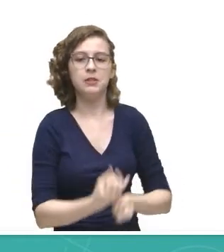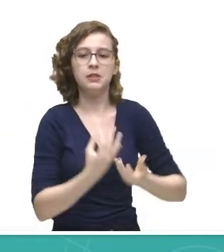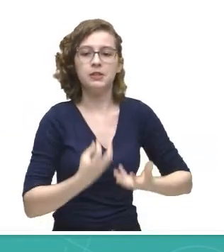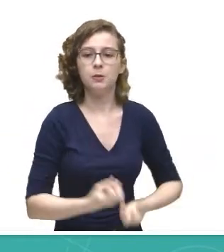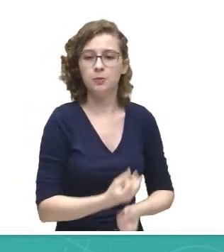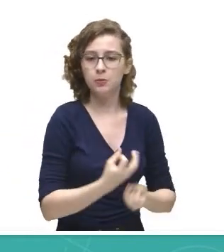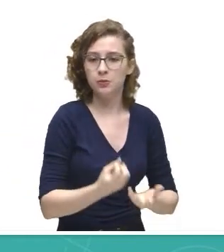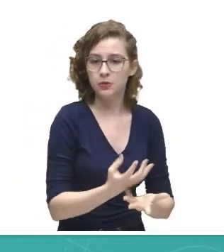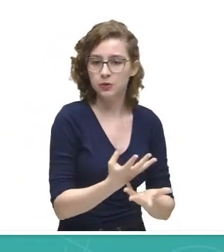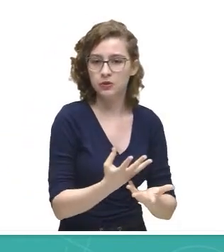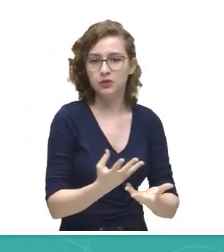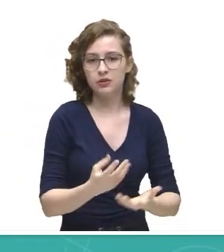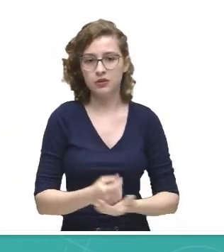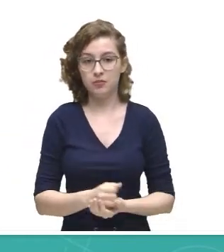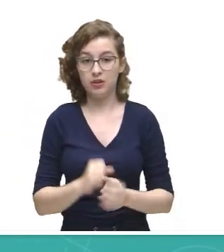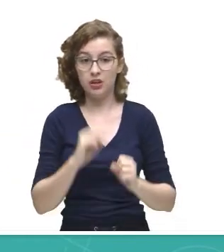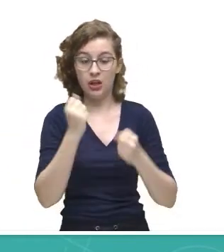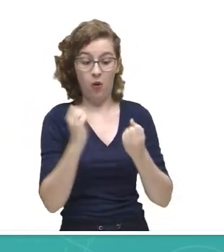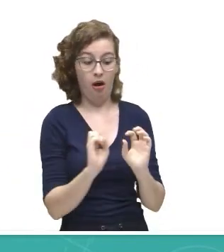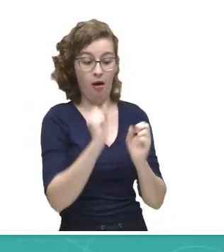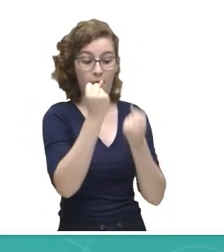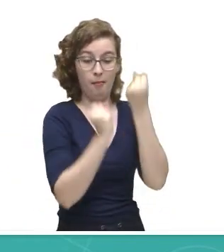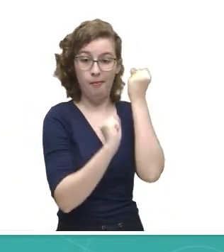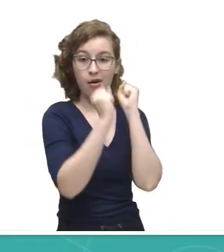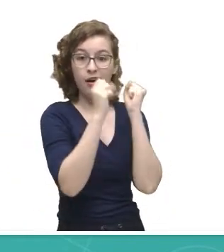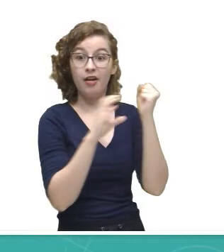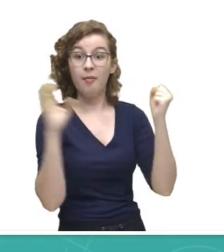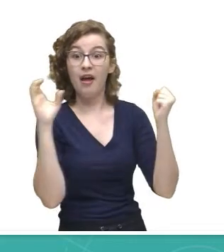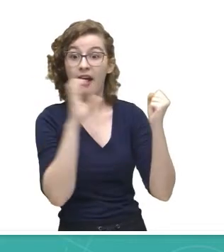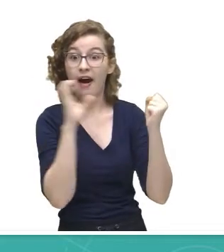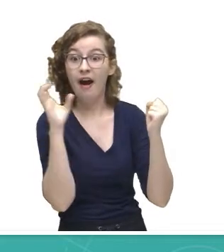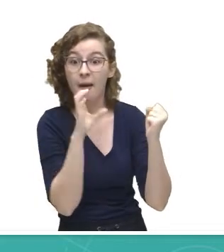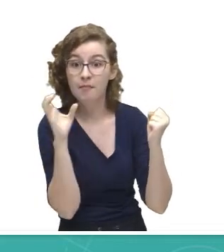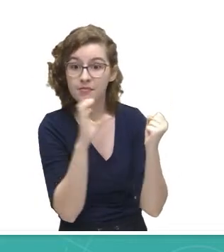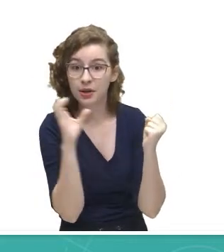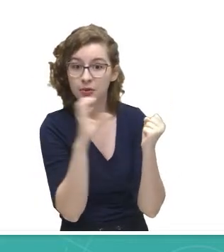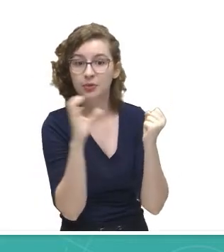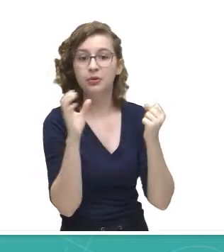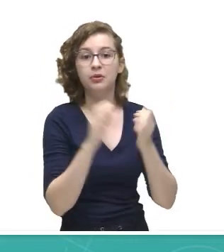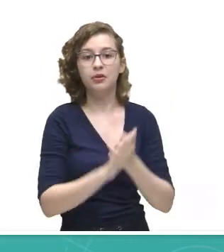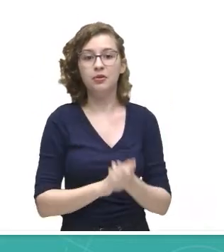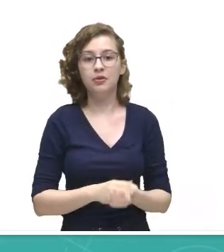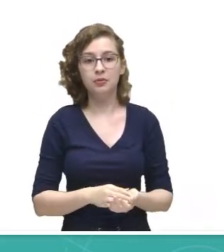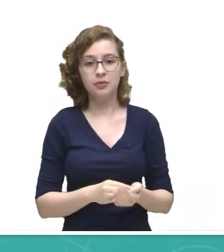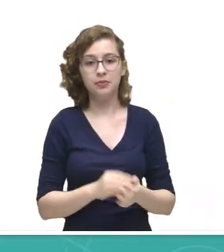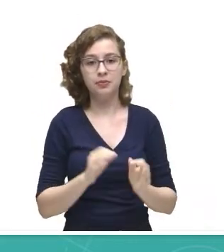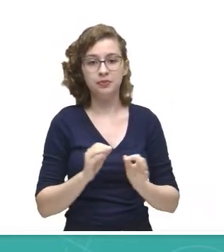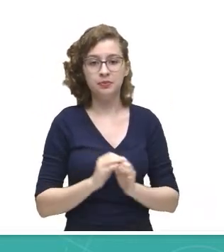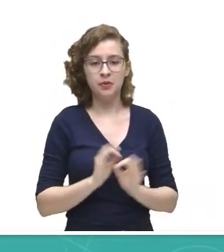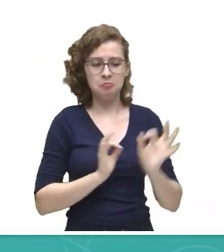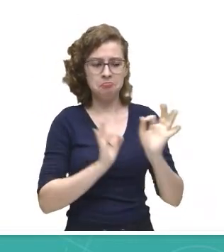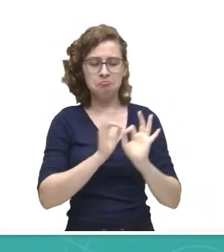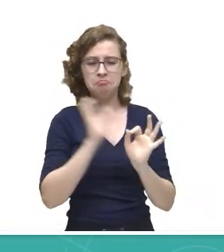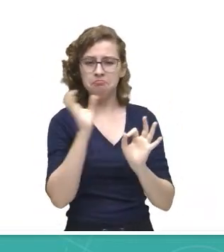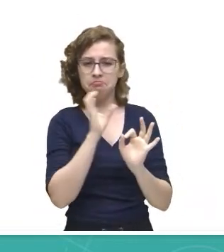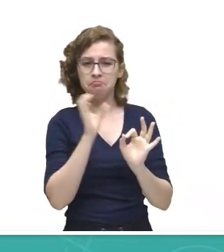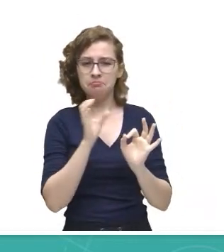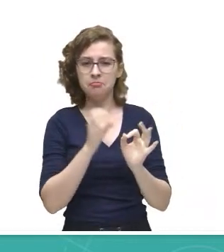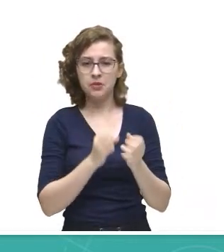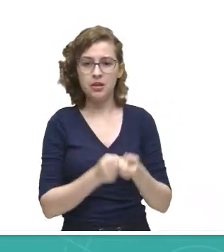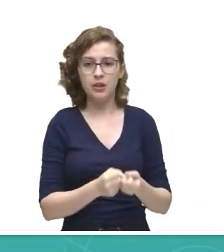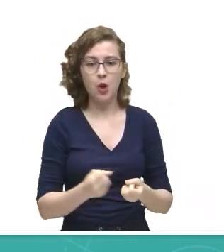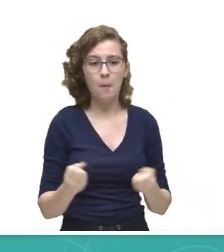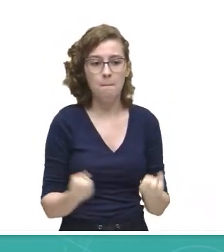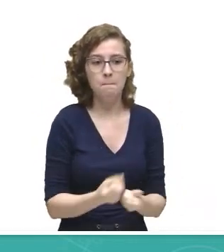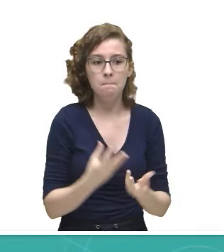a máquina ela vai agilizar o processo, ela vai deixar o processo mais rápido, mais célere e logo mais produtos vão